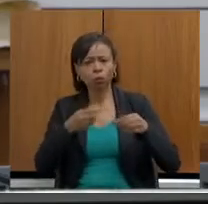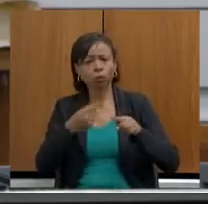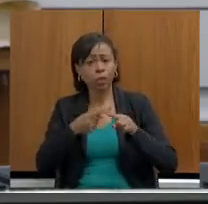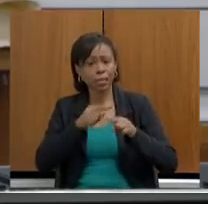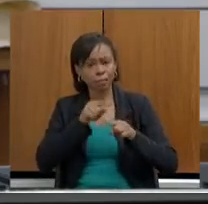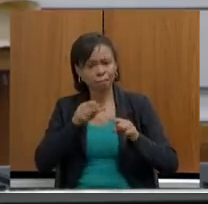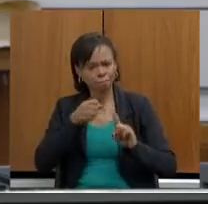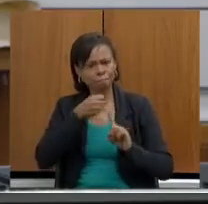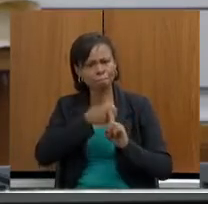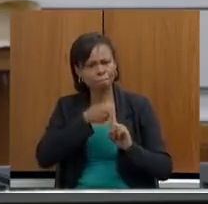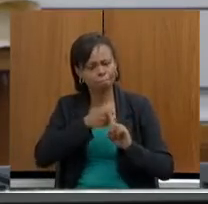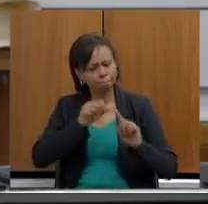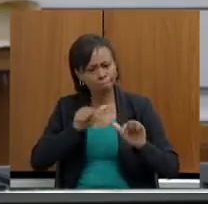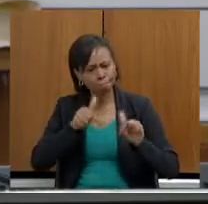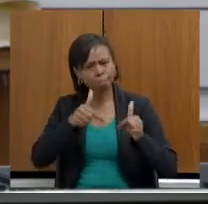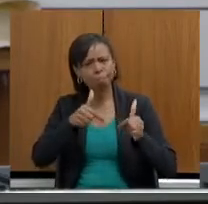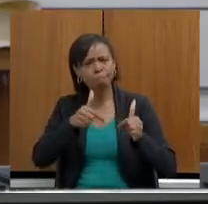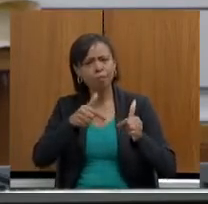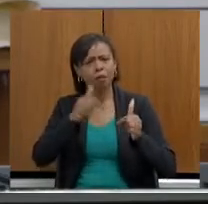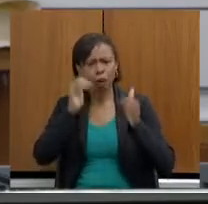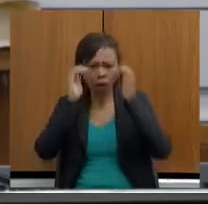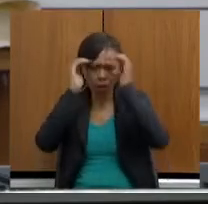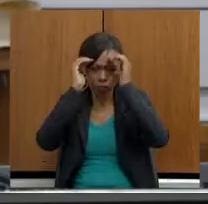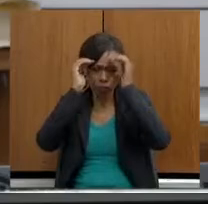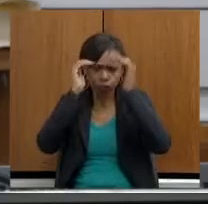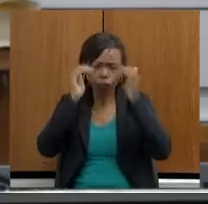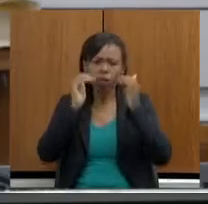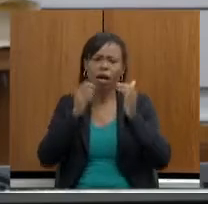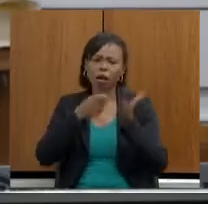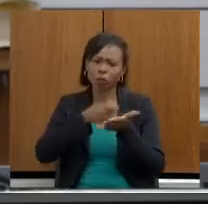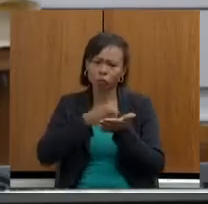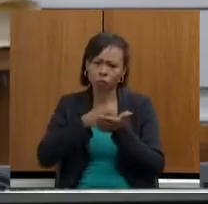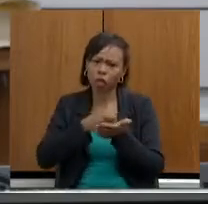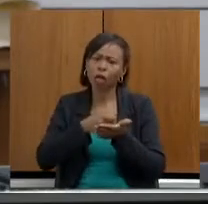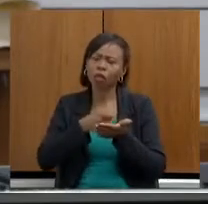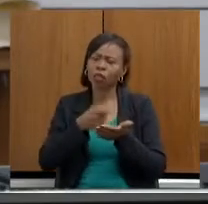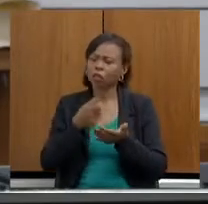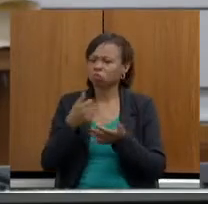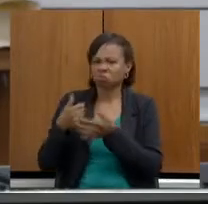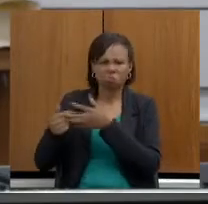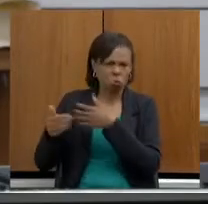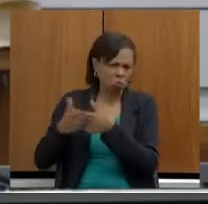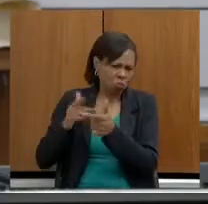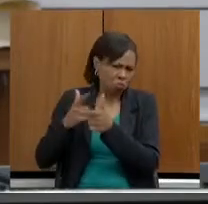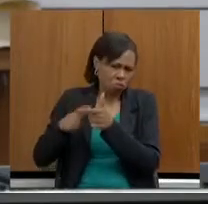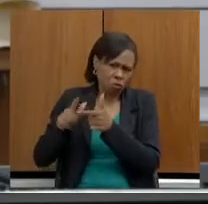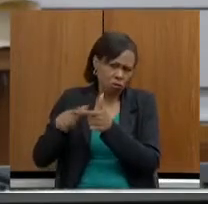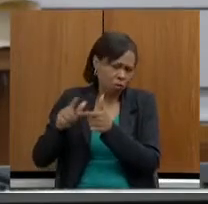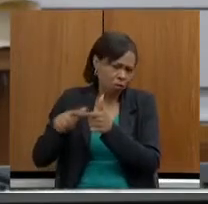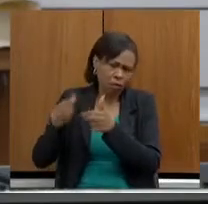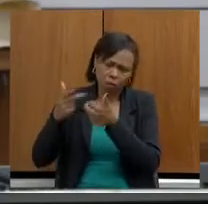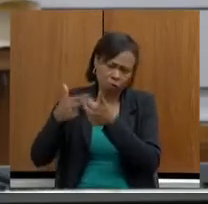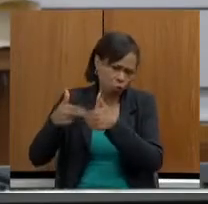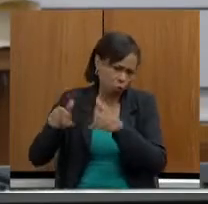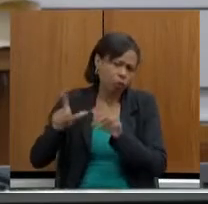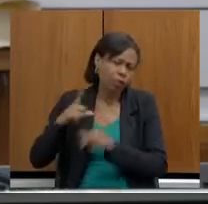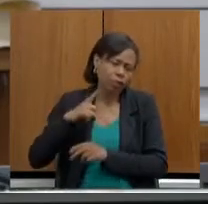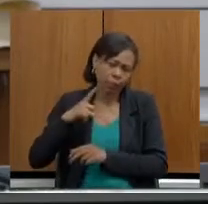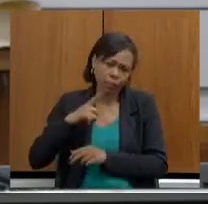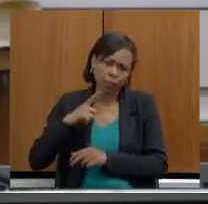cuidado para que o obrigação seja cumprida Independente de qualquer problema ou de qualquer desvantagem do governo